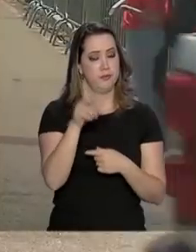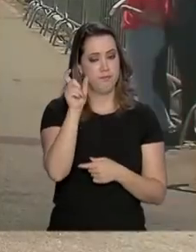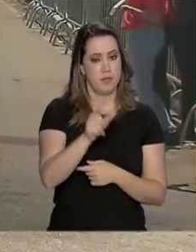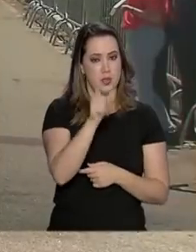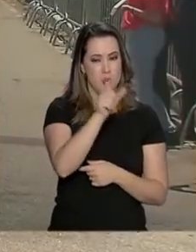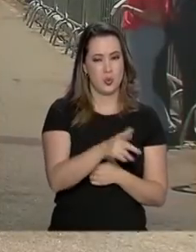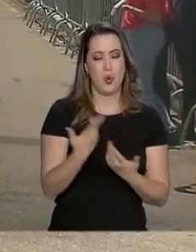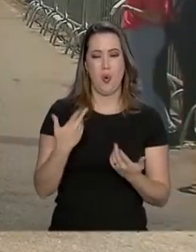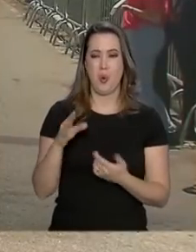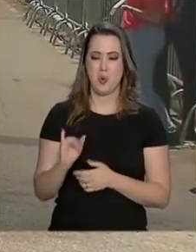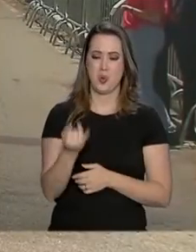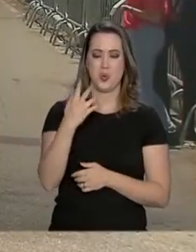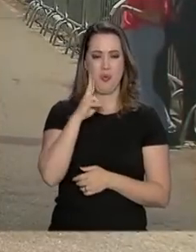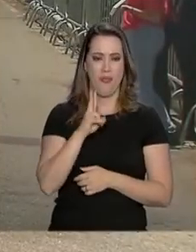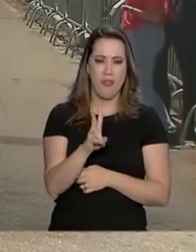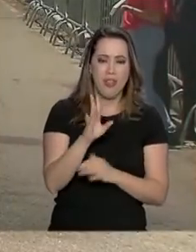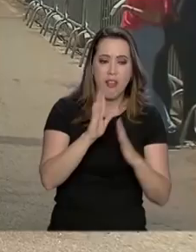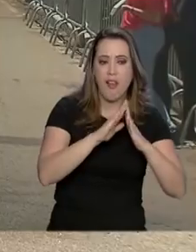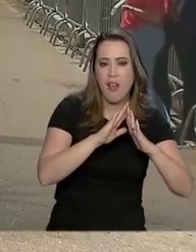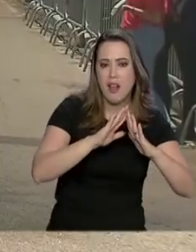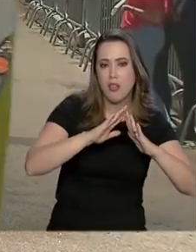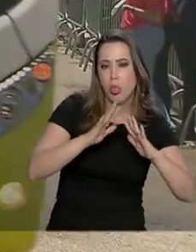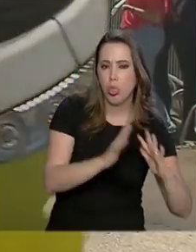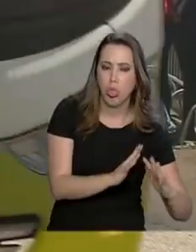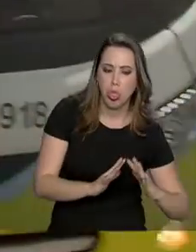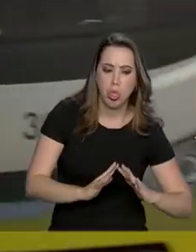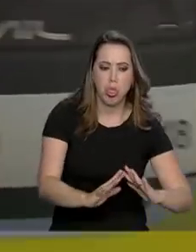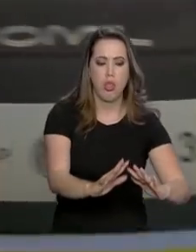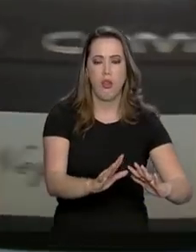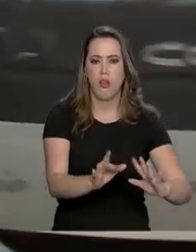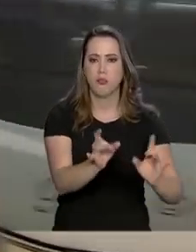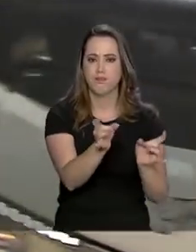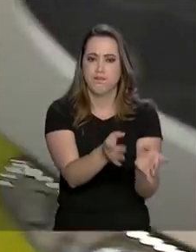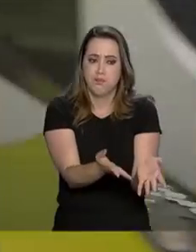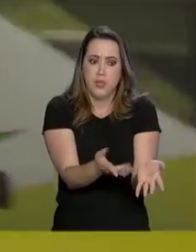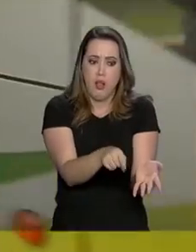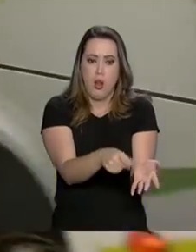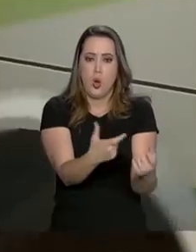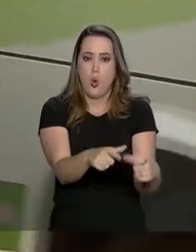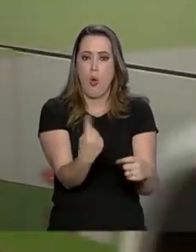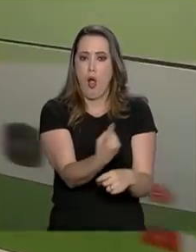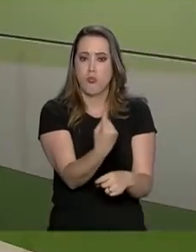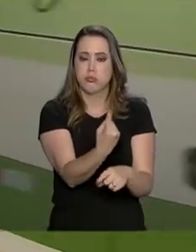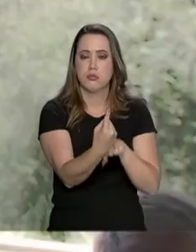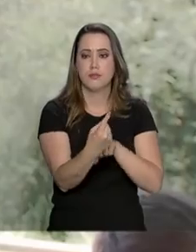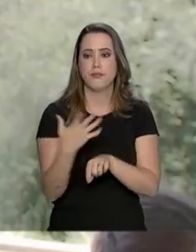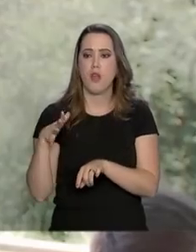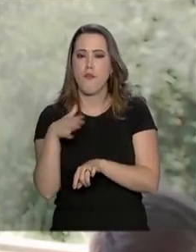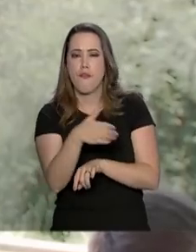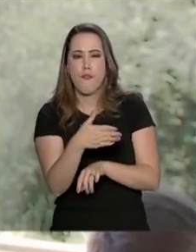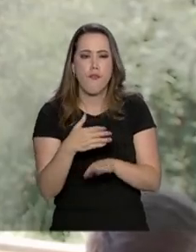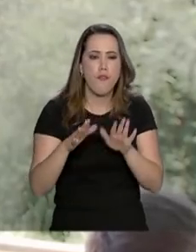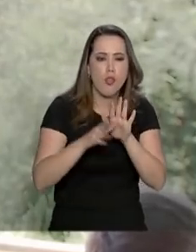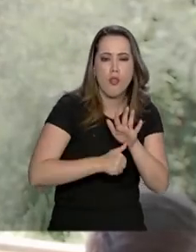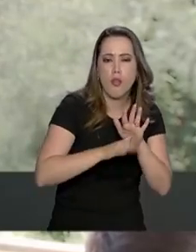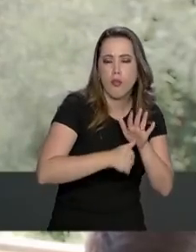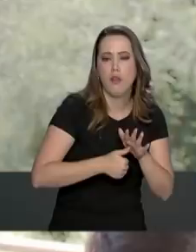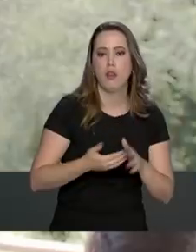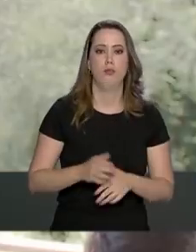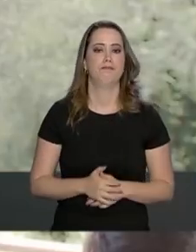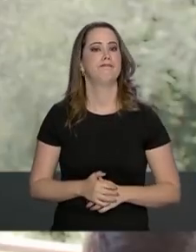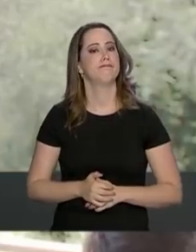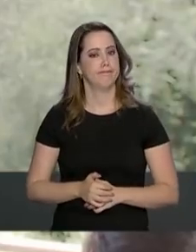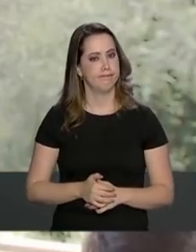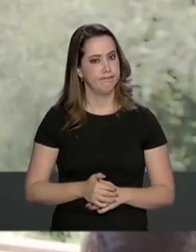se aproveitando da situação das casas que tiveram de ser abandonadas para fazer roubos. Contabilizaremos